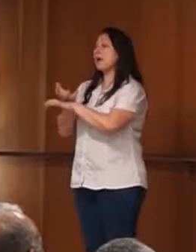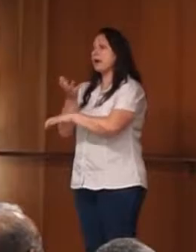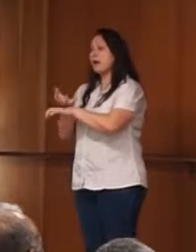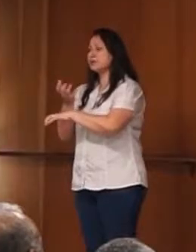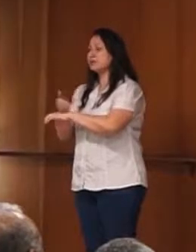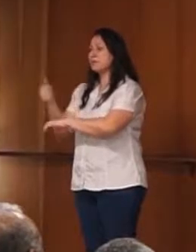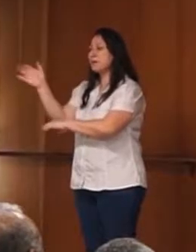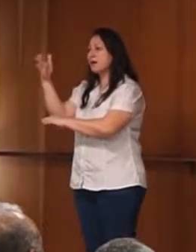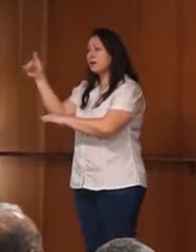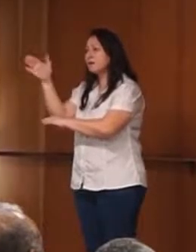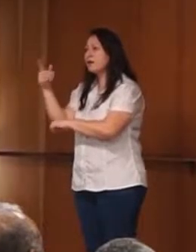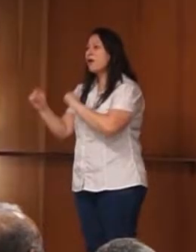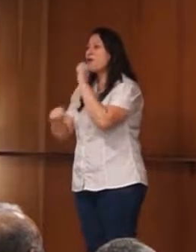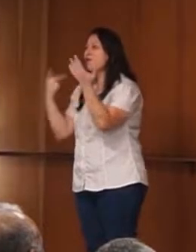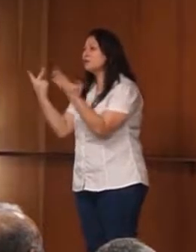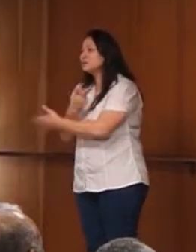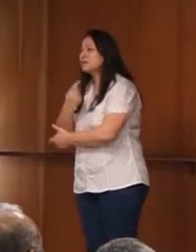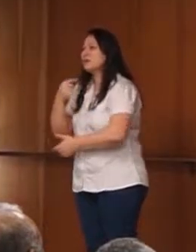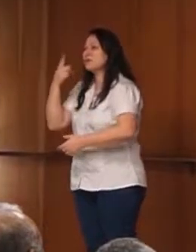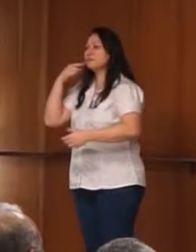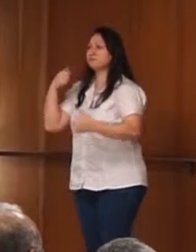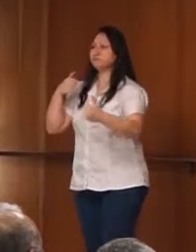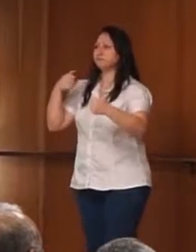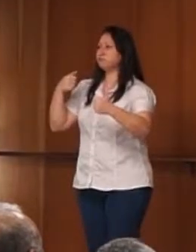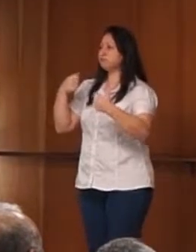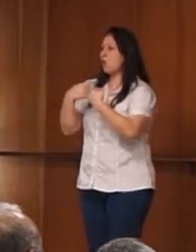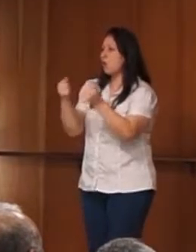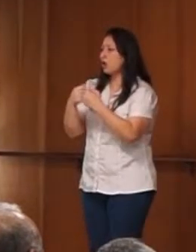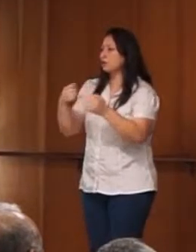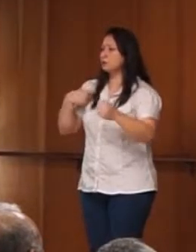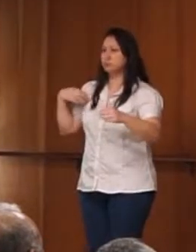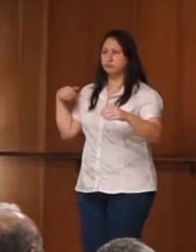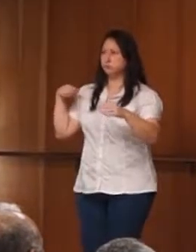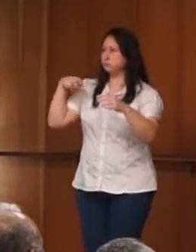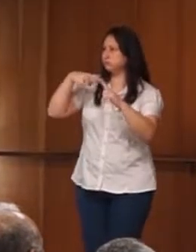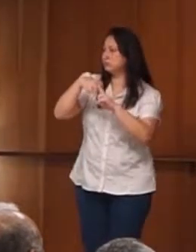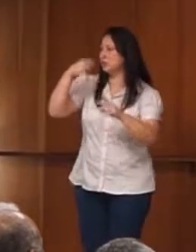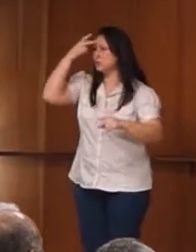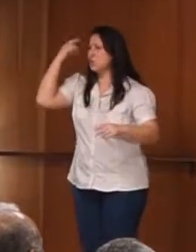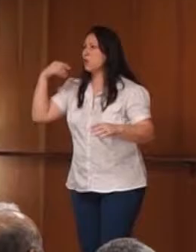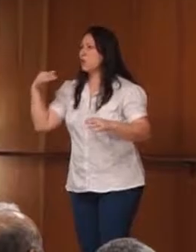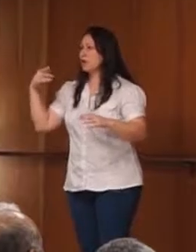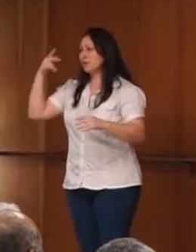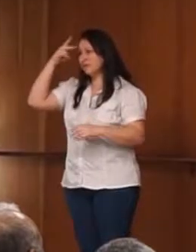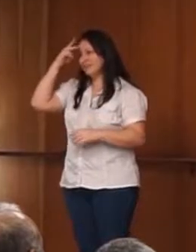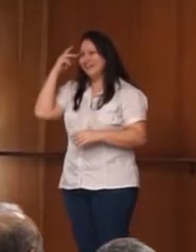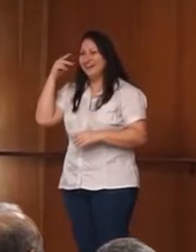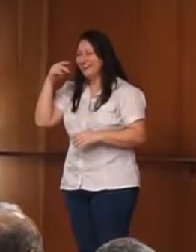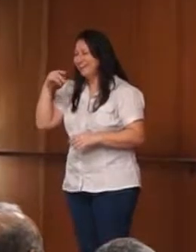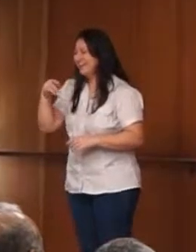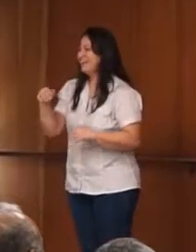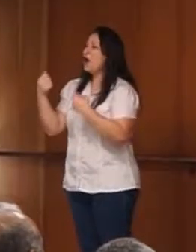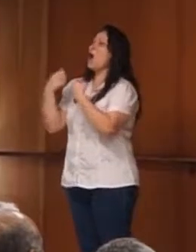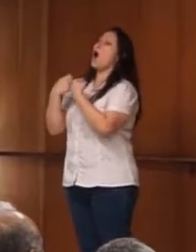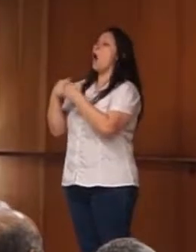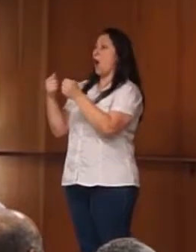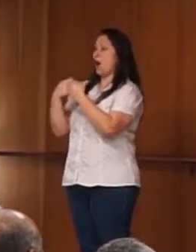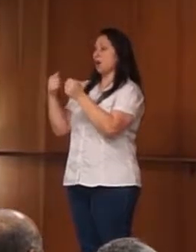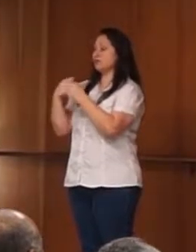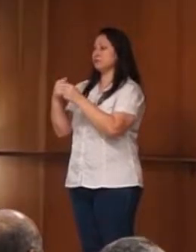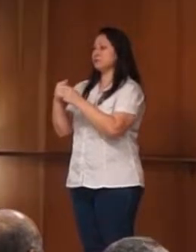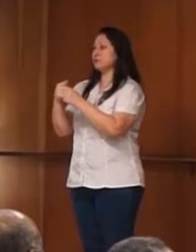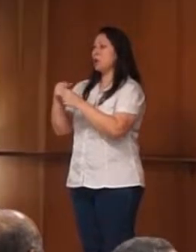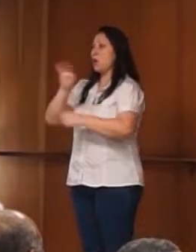davam batida em ônibus ou quando eu estava... Eu era um dos revistados. Eu até usava um Black Power. Na época, um pouco mais tarde, eu